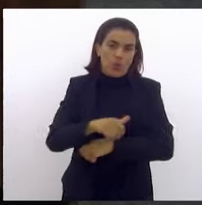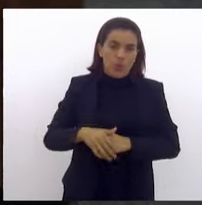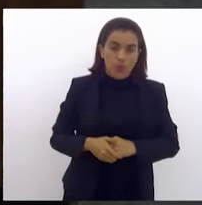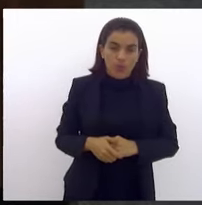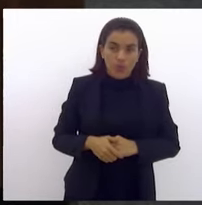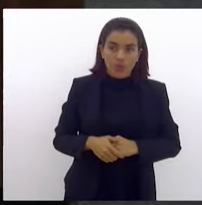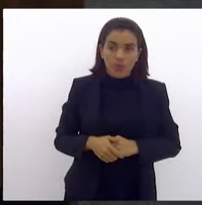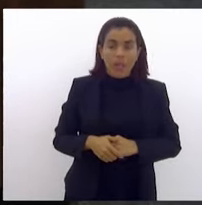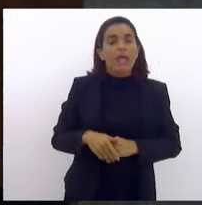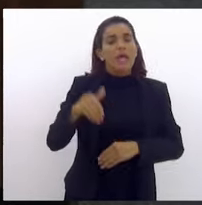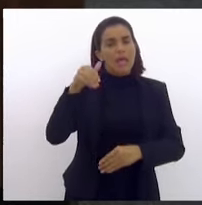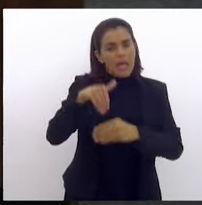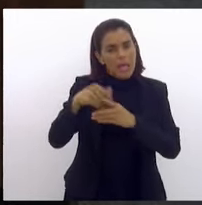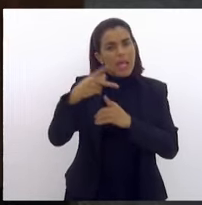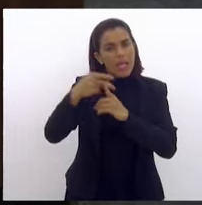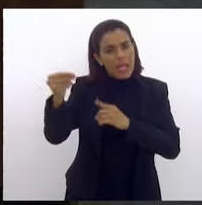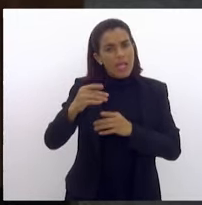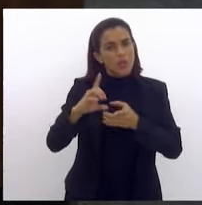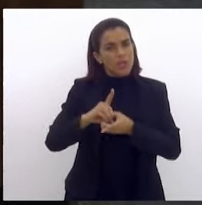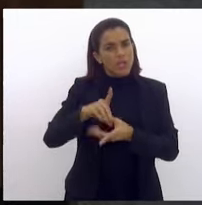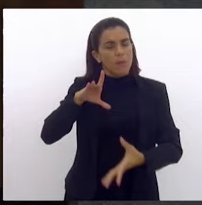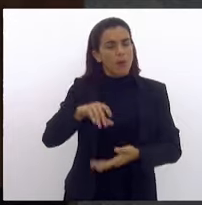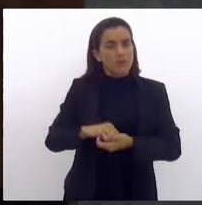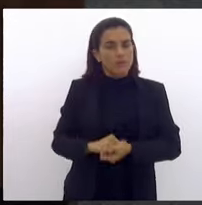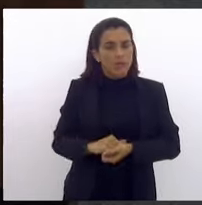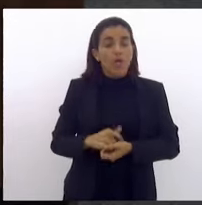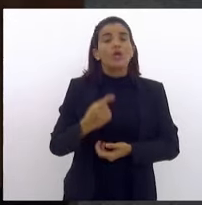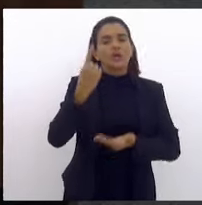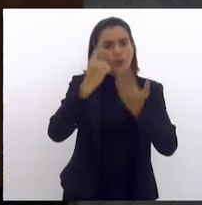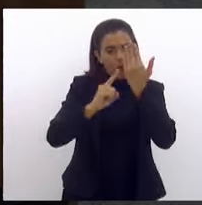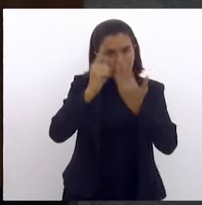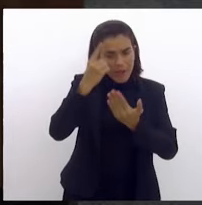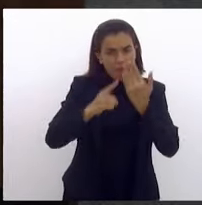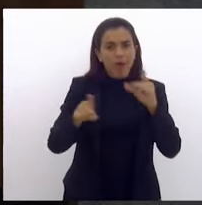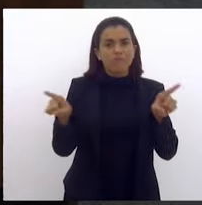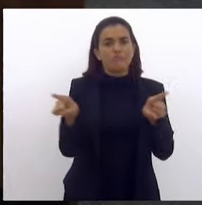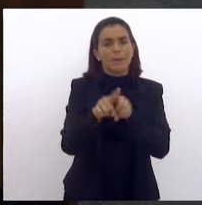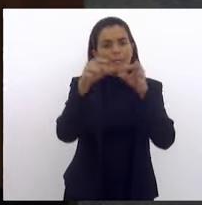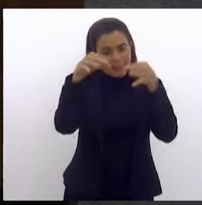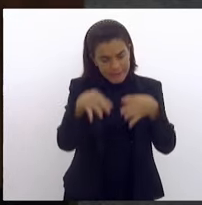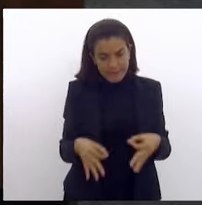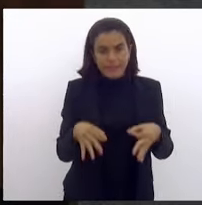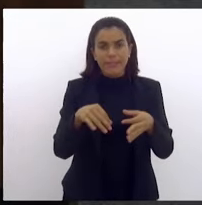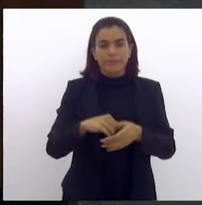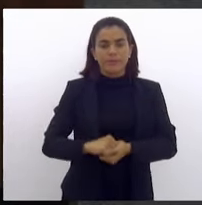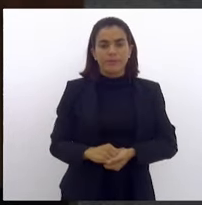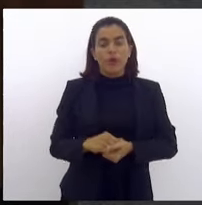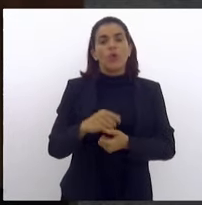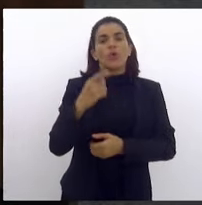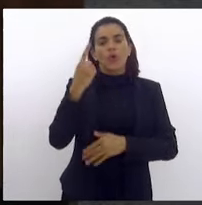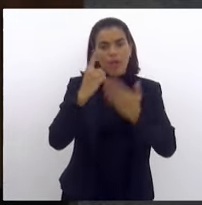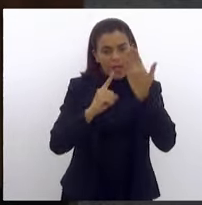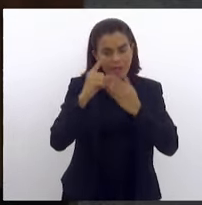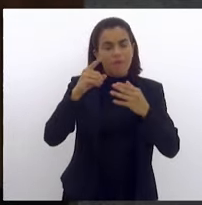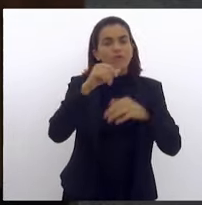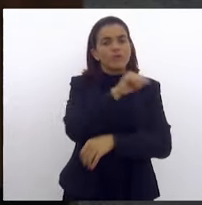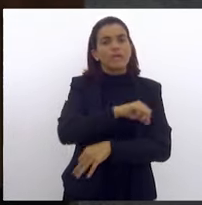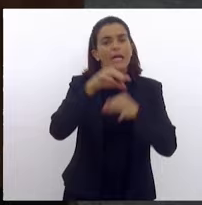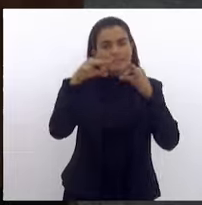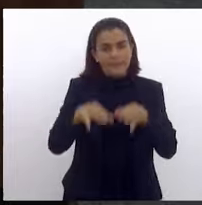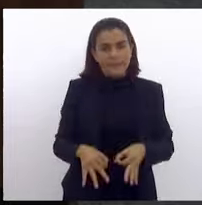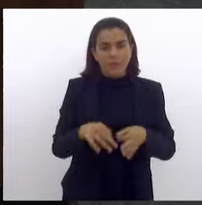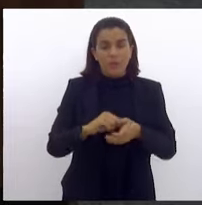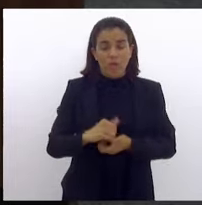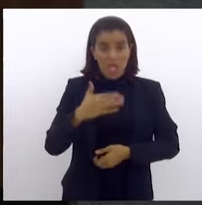Rio de Janeiro, eleito democraticamente. E o Carnaval do Rio de Janeiro dá certo. Carnaval do Rio de Janeiro dá certo.